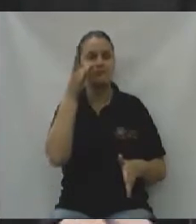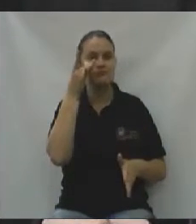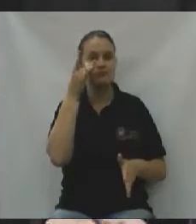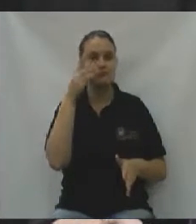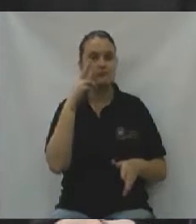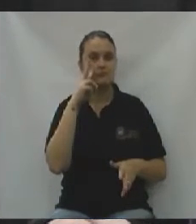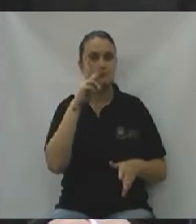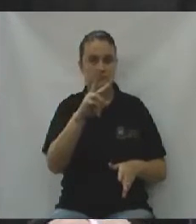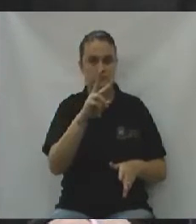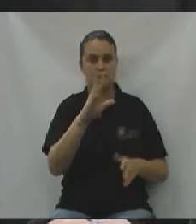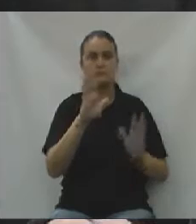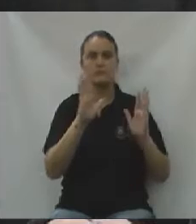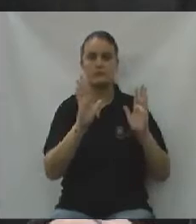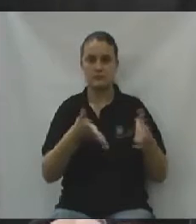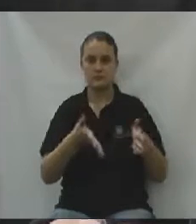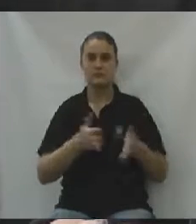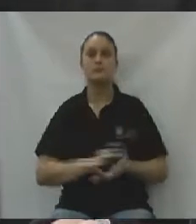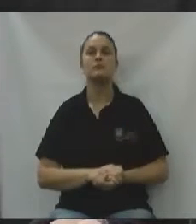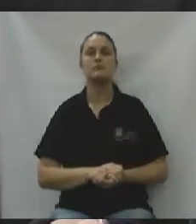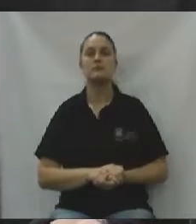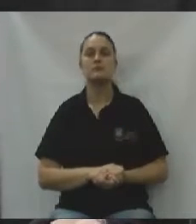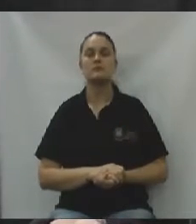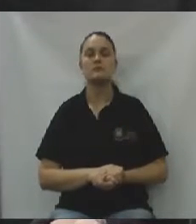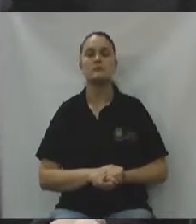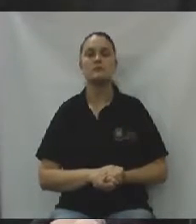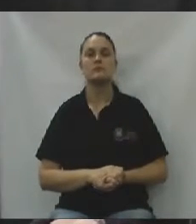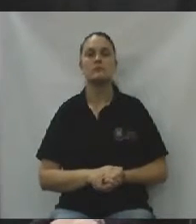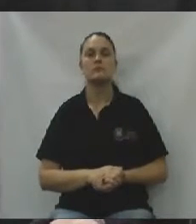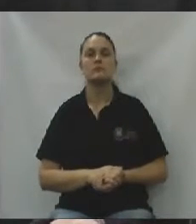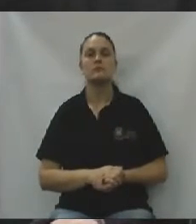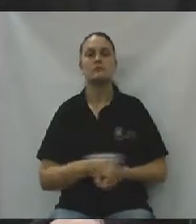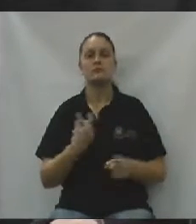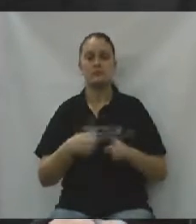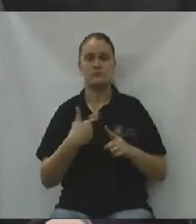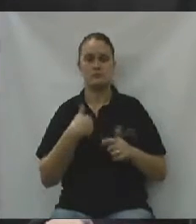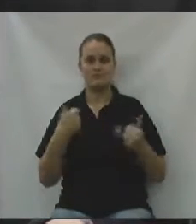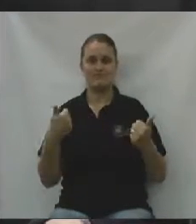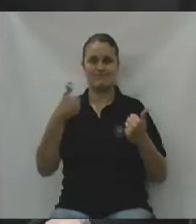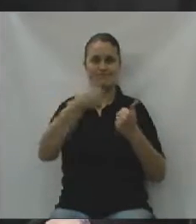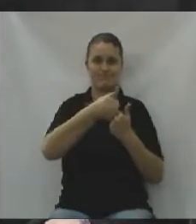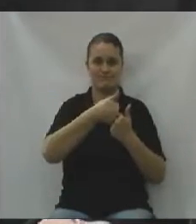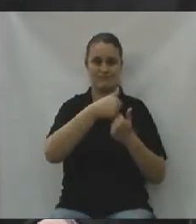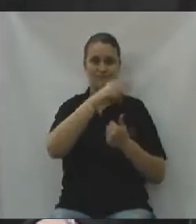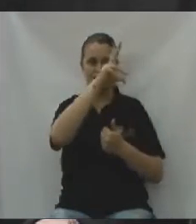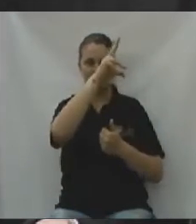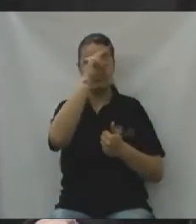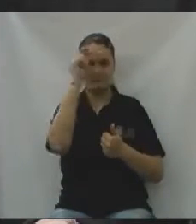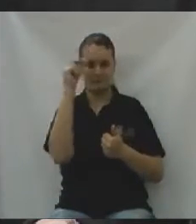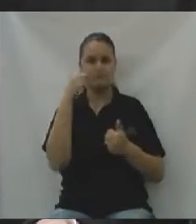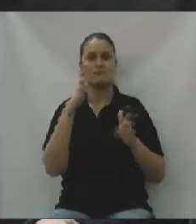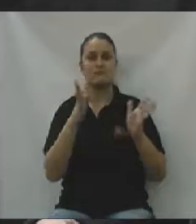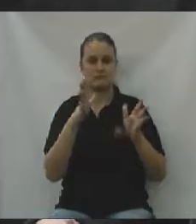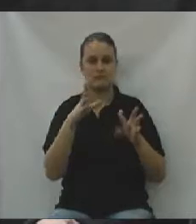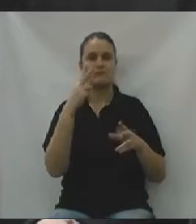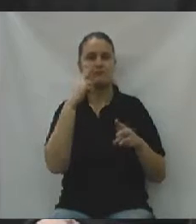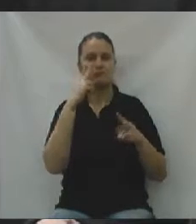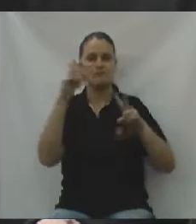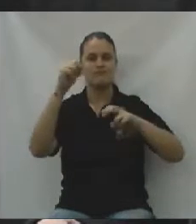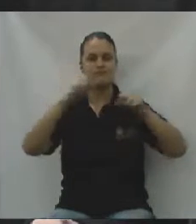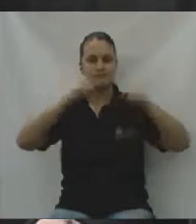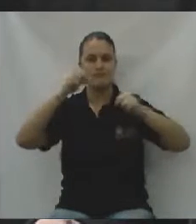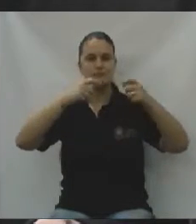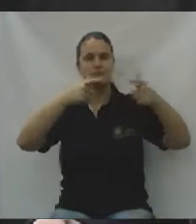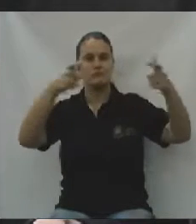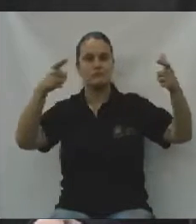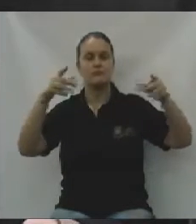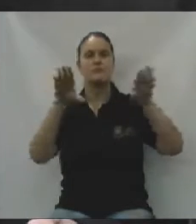pessoalmente, já por ter sido vice-prefeito e acompanhar as ações da área industrial e por